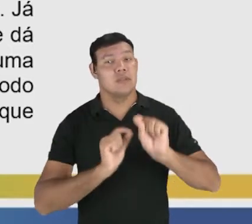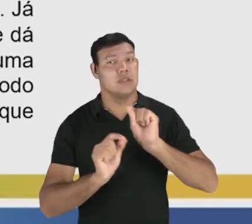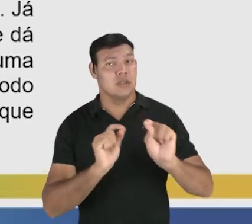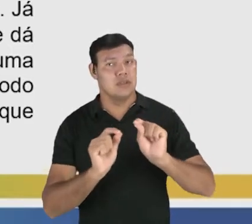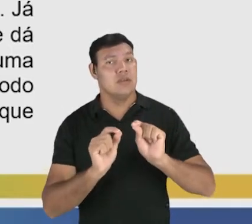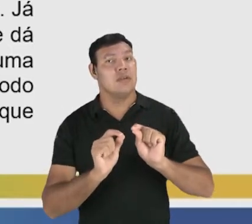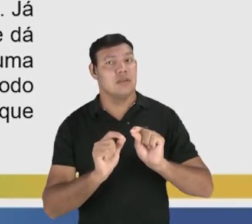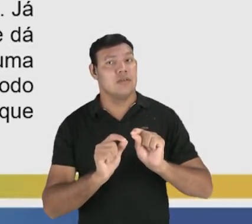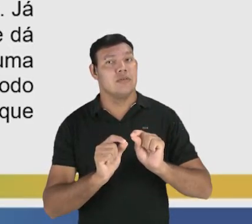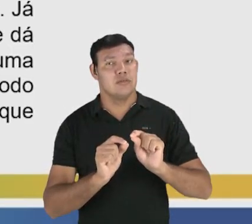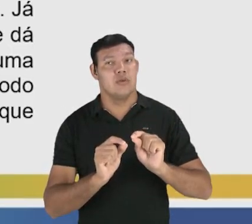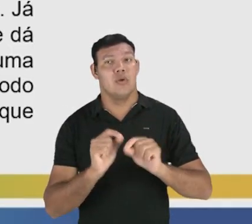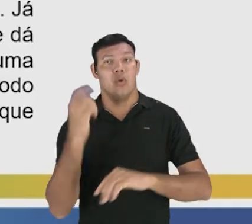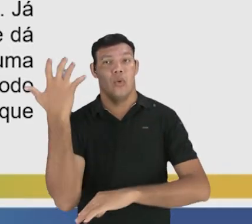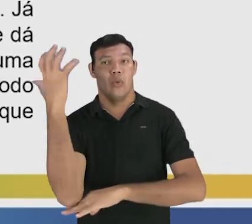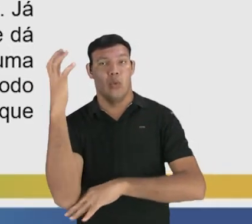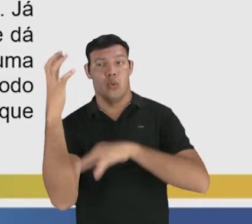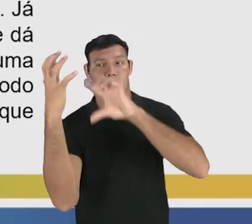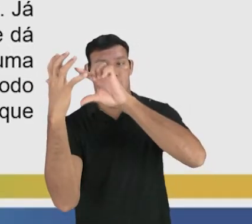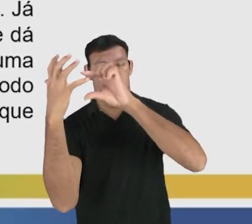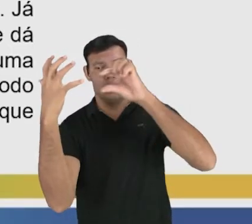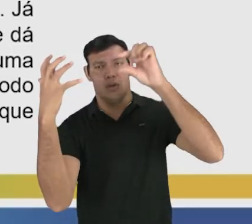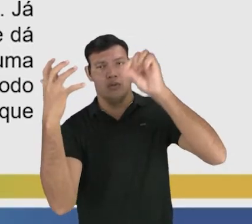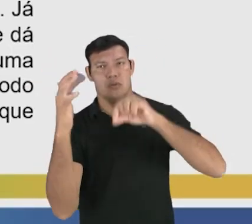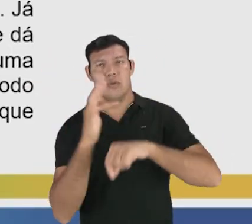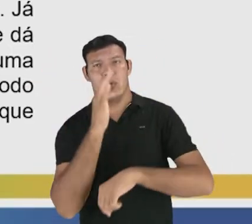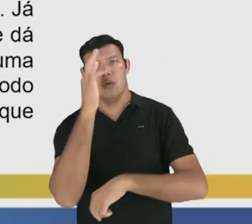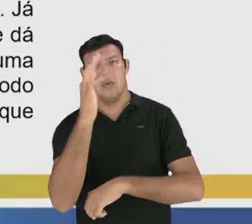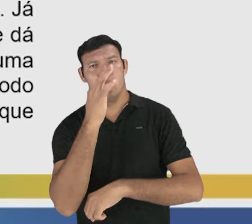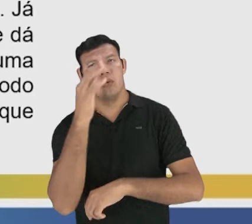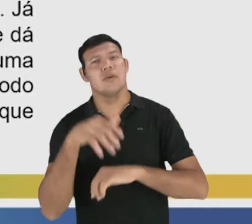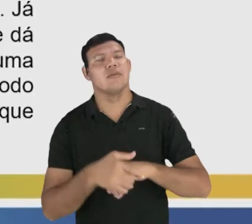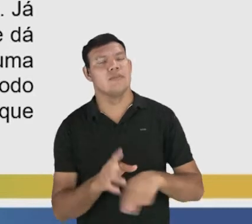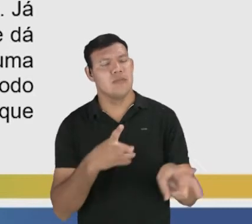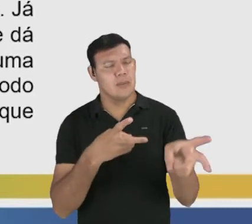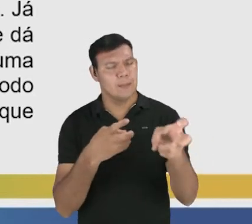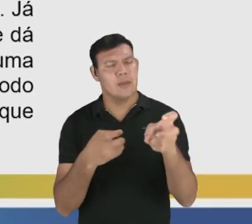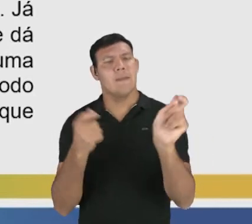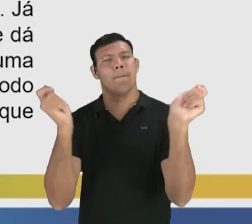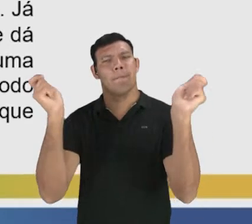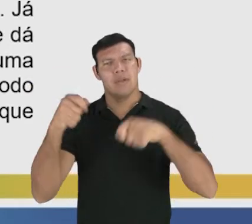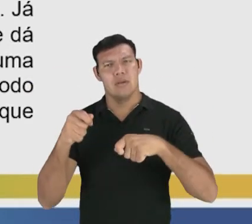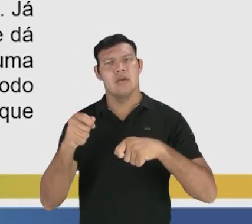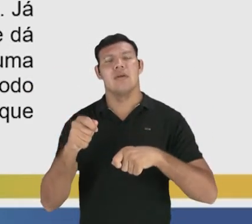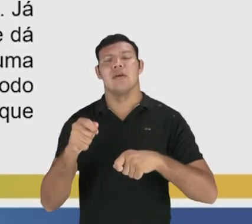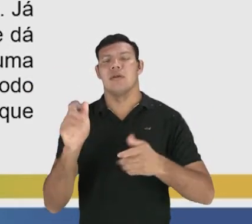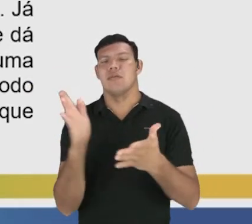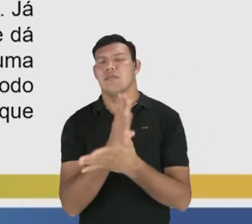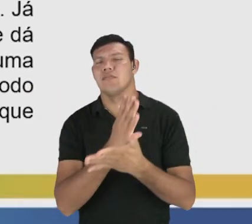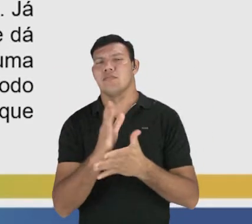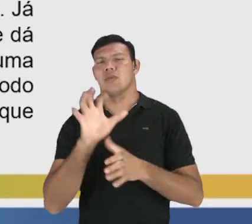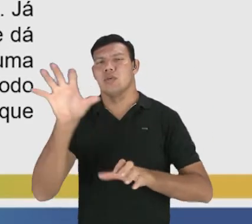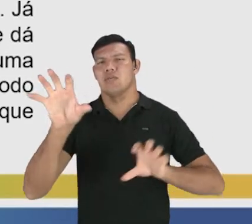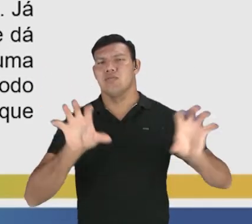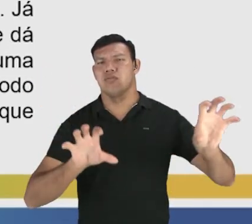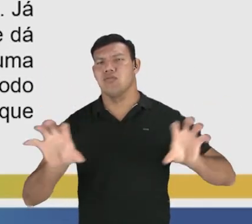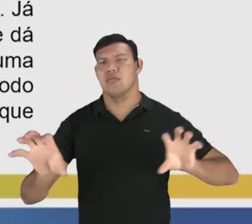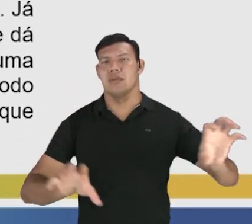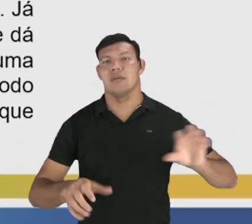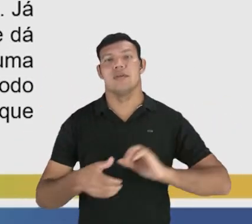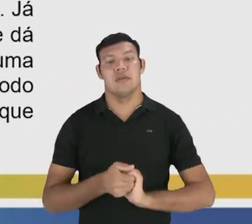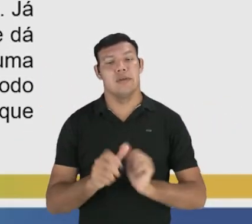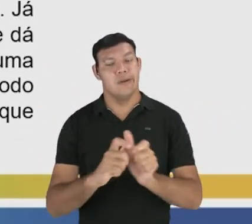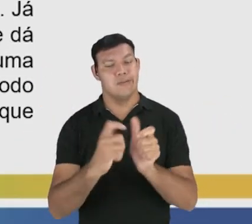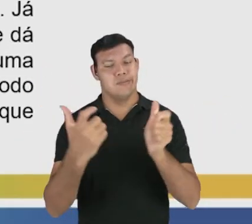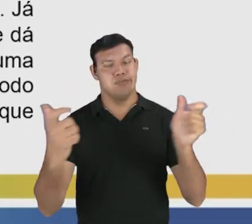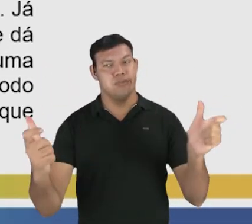que os efeitos do outono e da primavera não possam ser percebidos em algumas regiões. Na maioria das